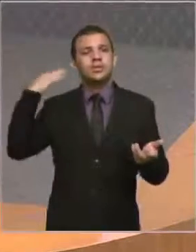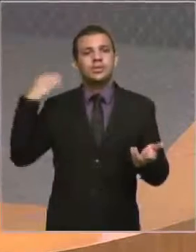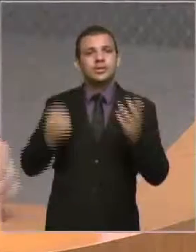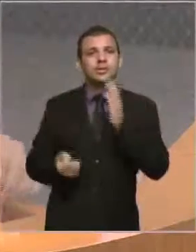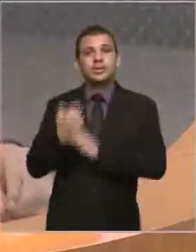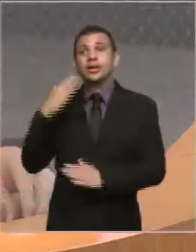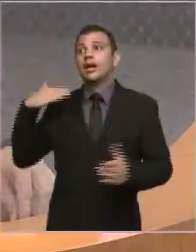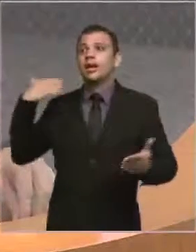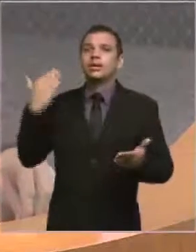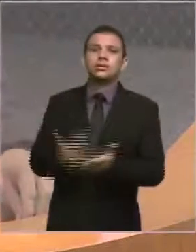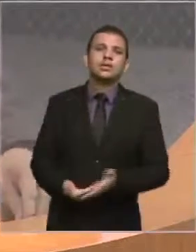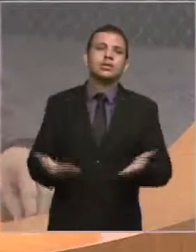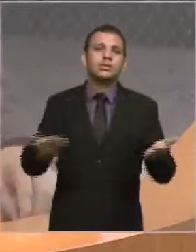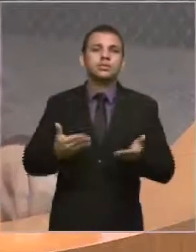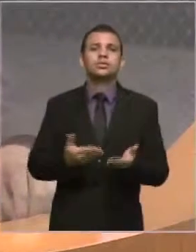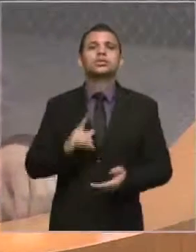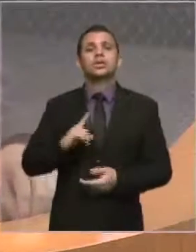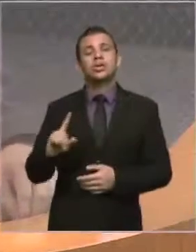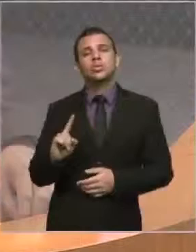empresa Dois Irmãos.